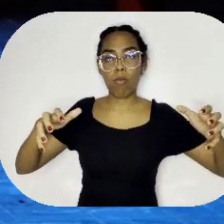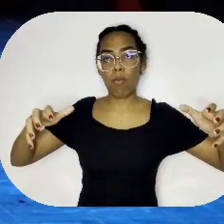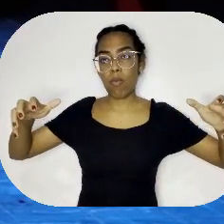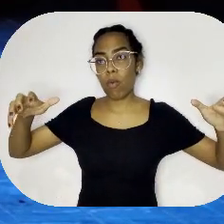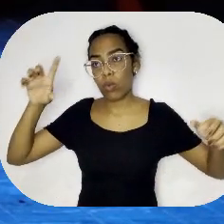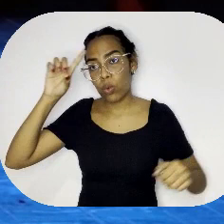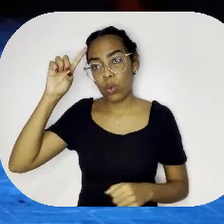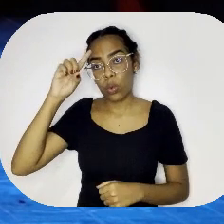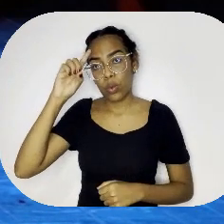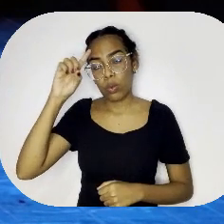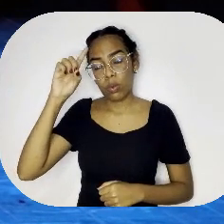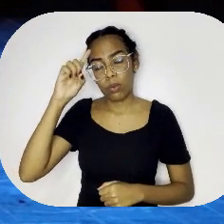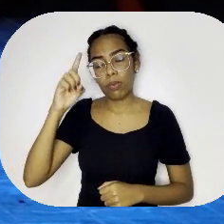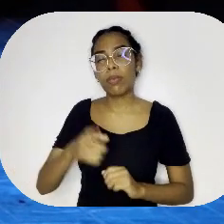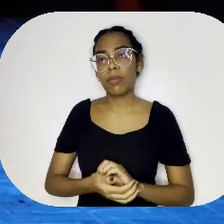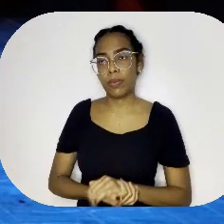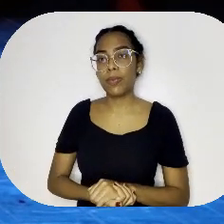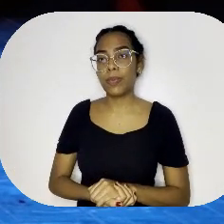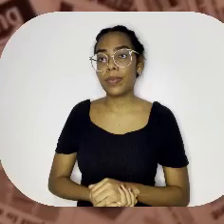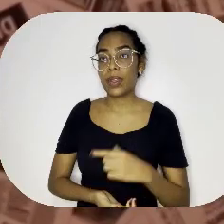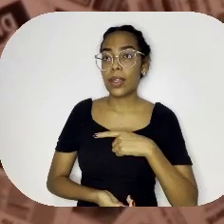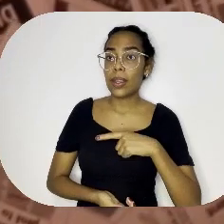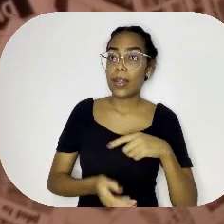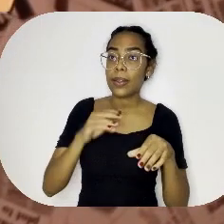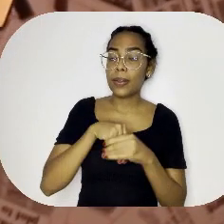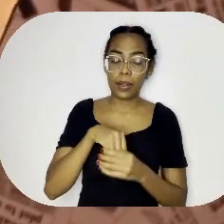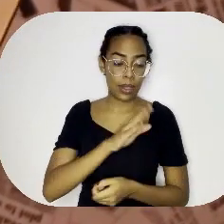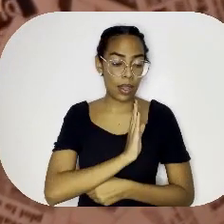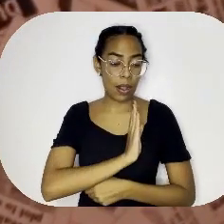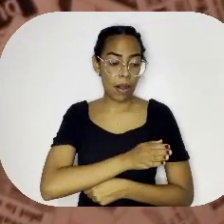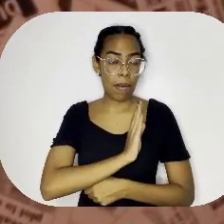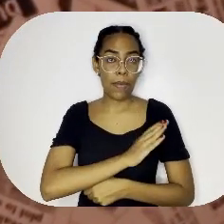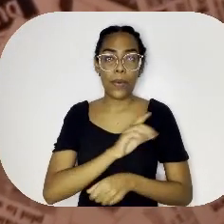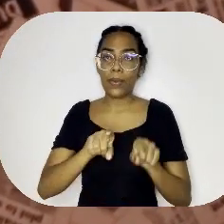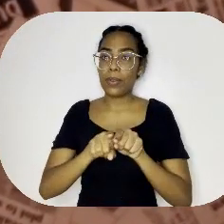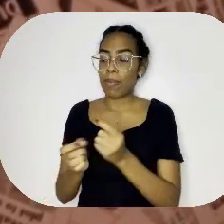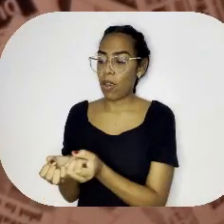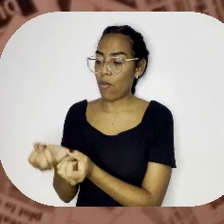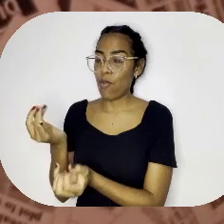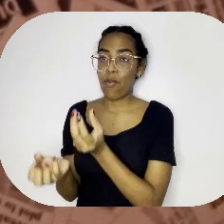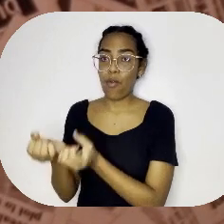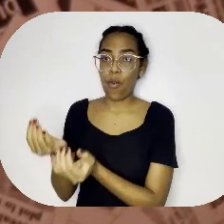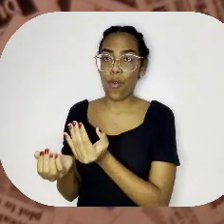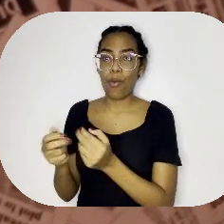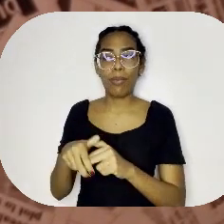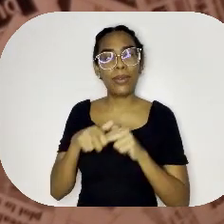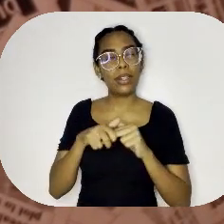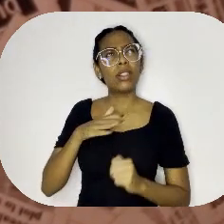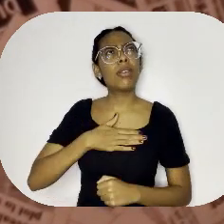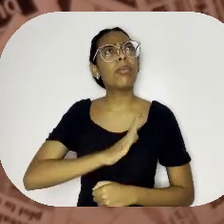dias entre o fogo e o amor. Então, meu coração também pode crescer entre a